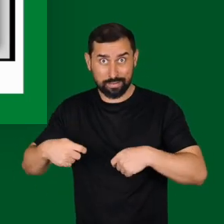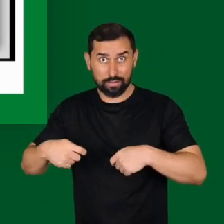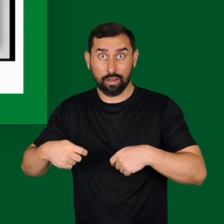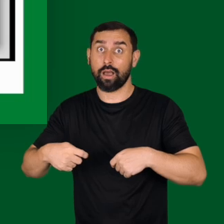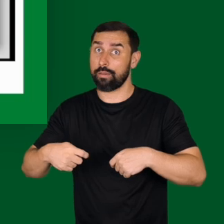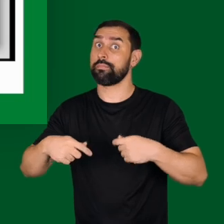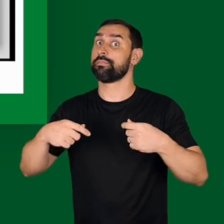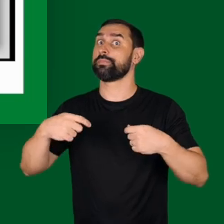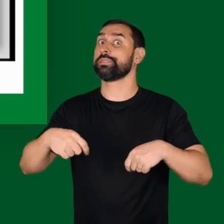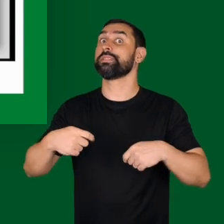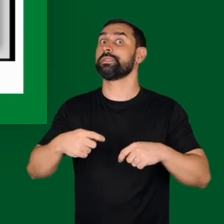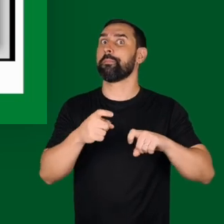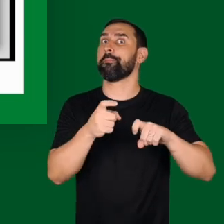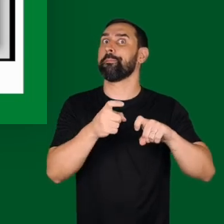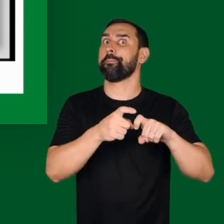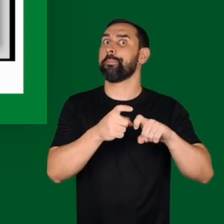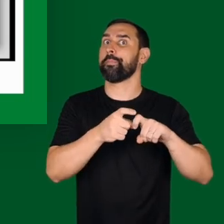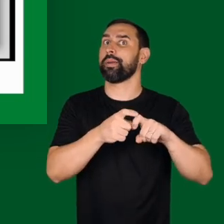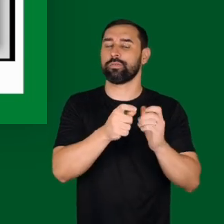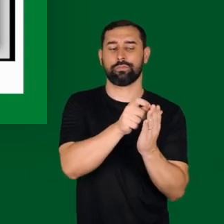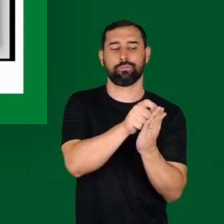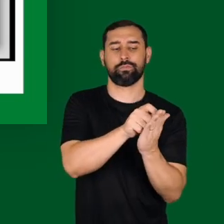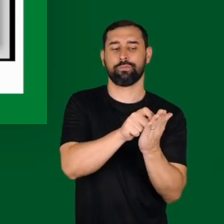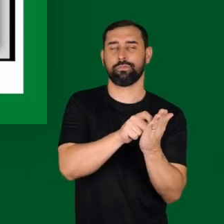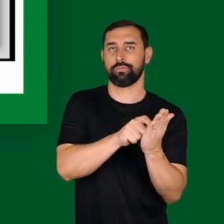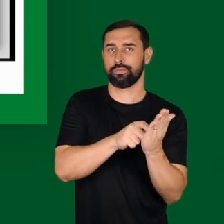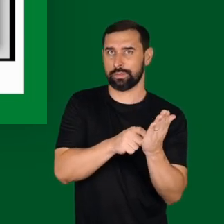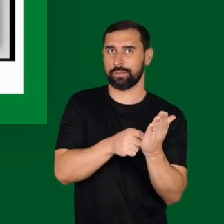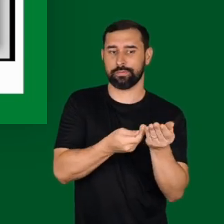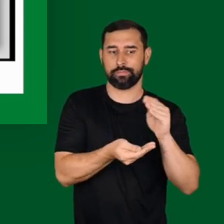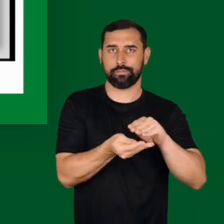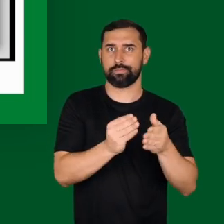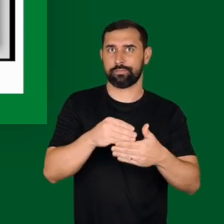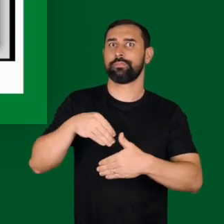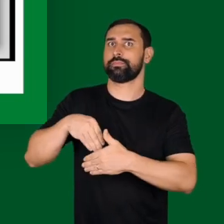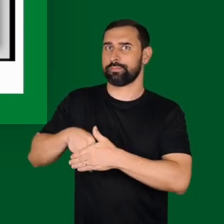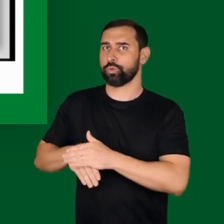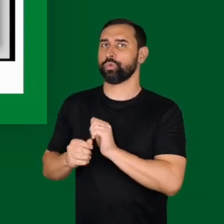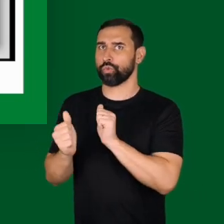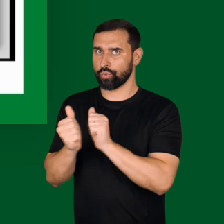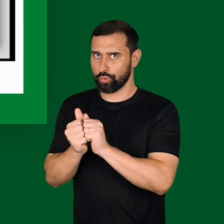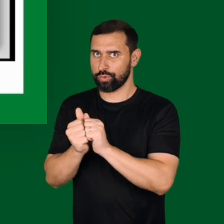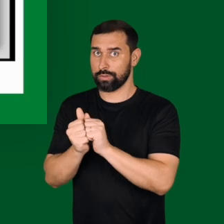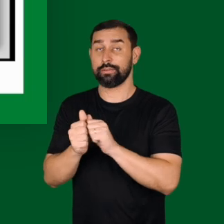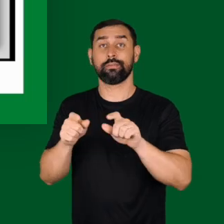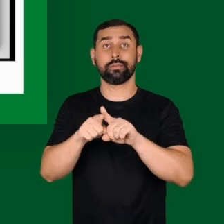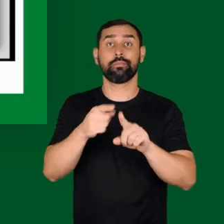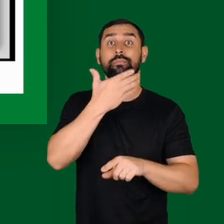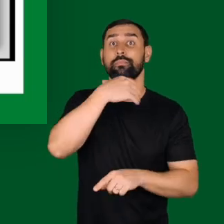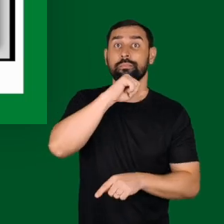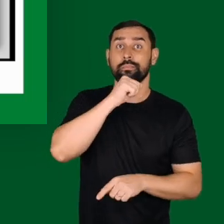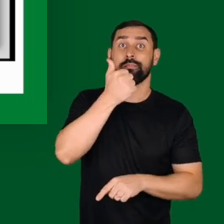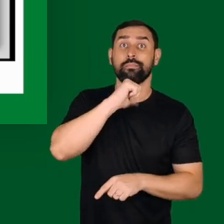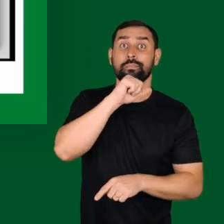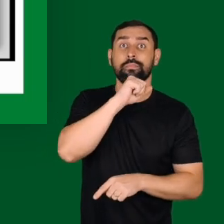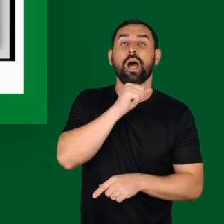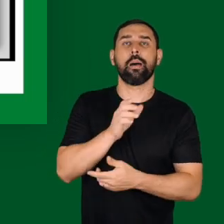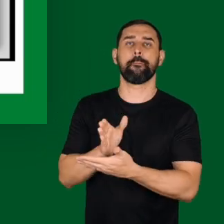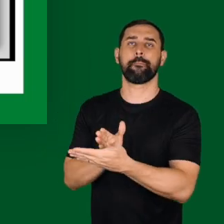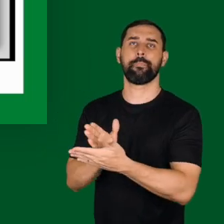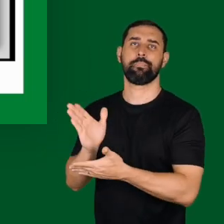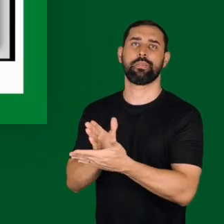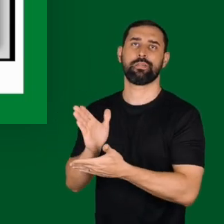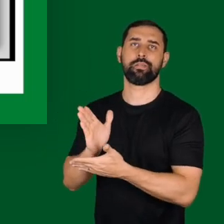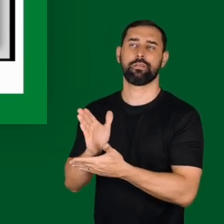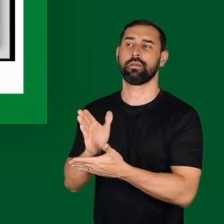uma receita, né, de insulina, uma receita médica, e os pais devem autorizar que essa criança, né,